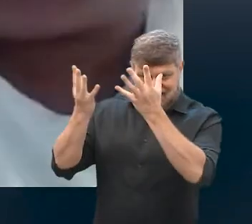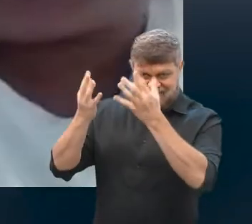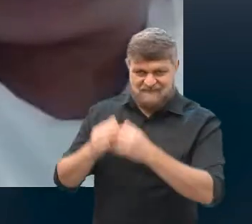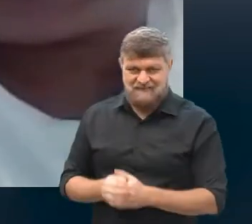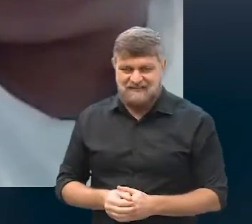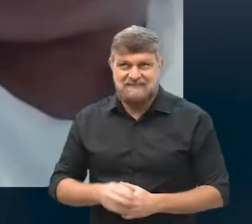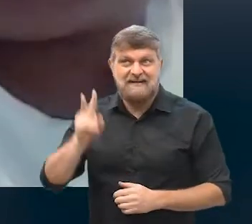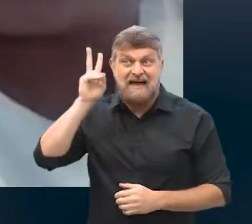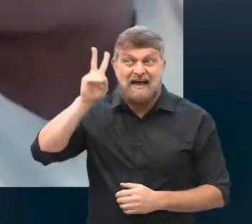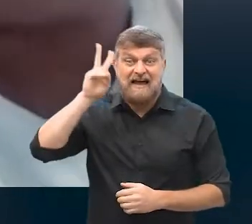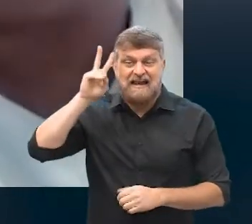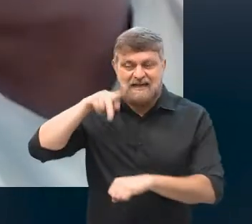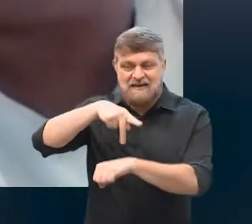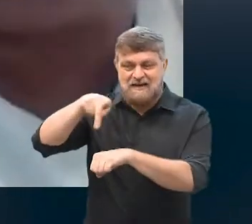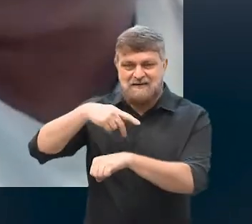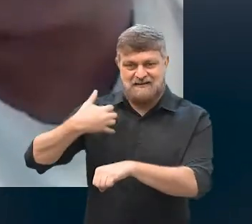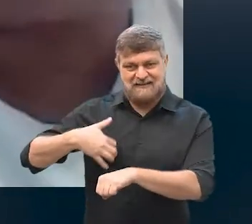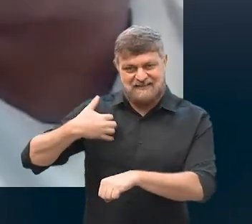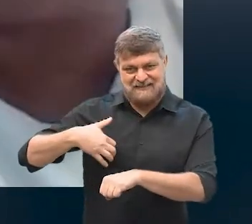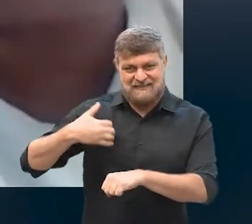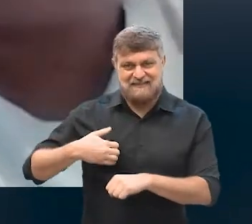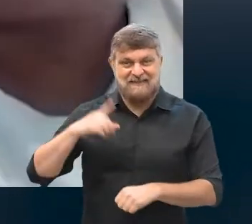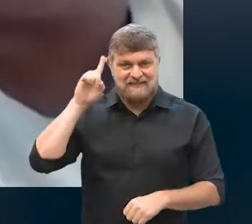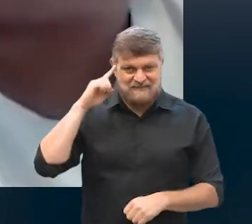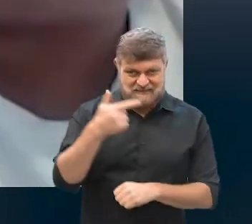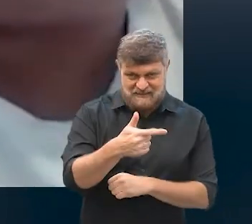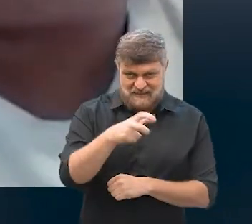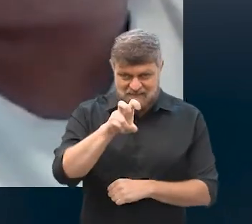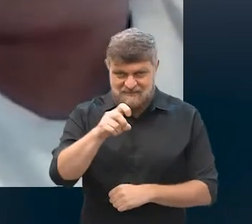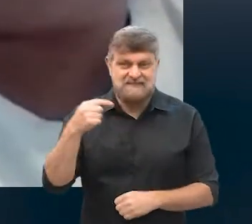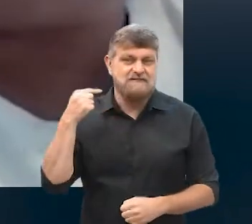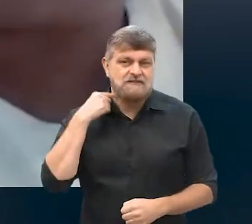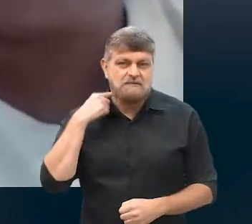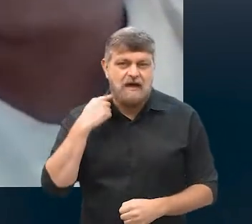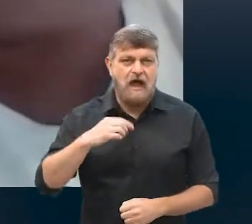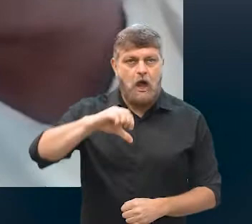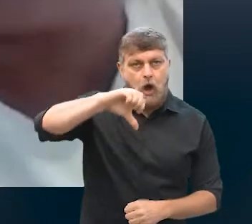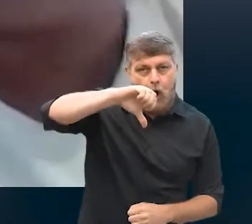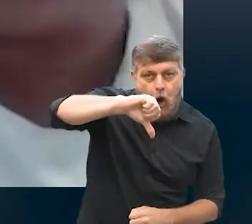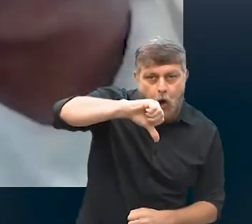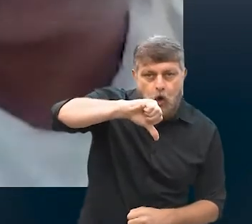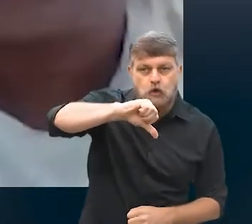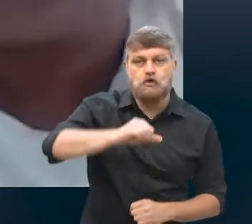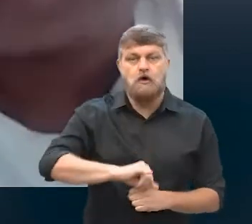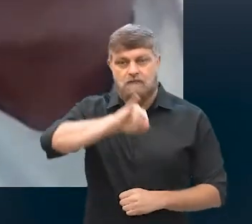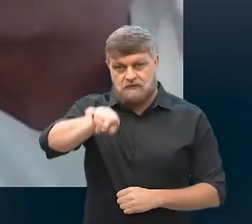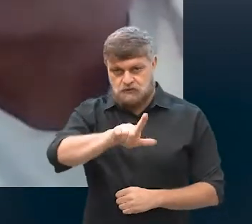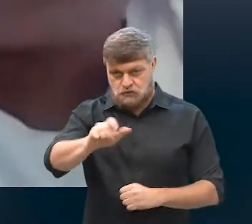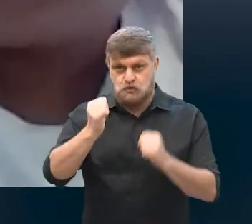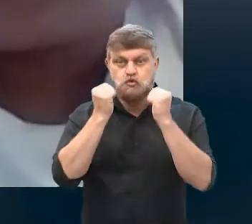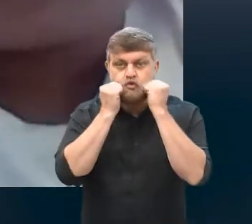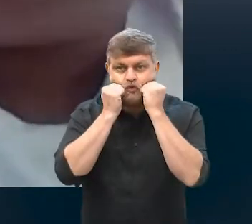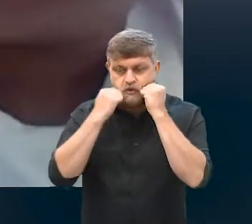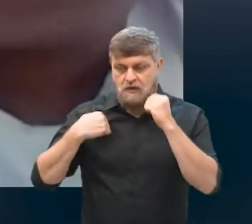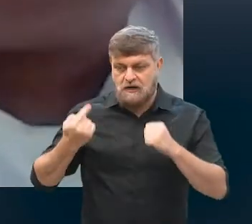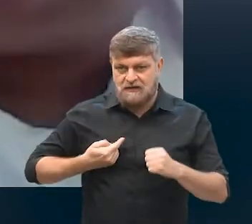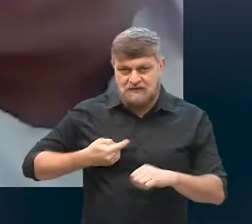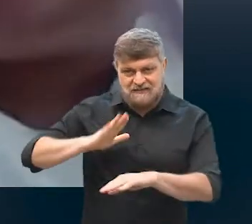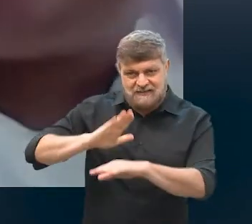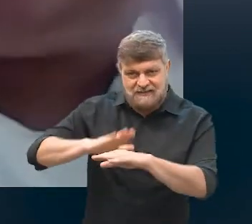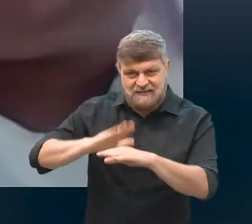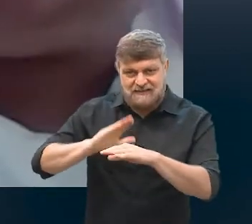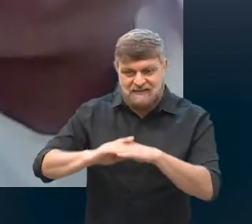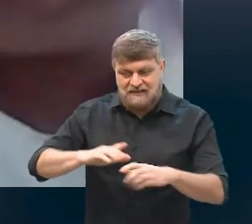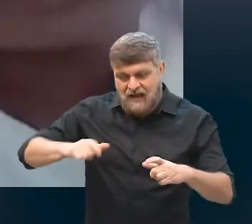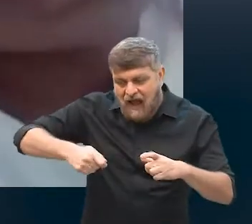festivos, 25 de maio, 9 de julho, a gente faz comidas